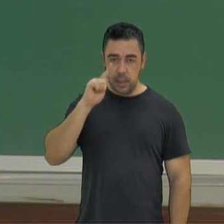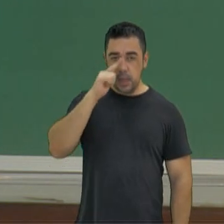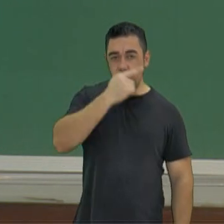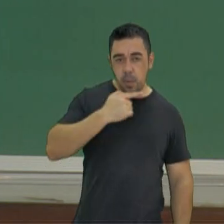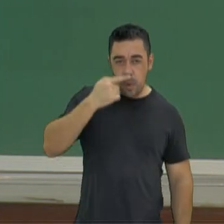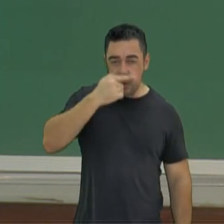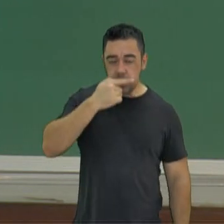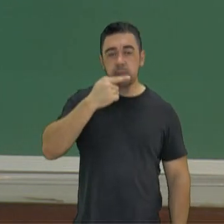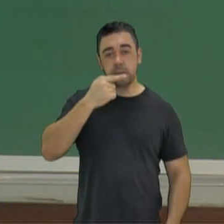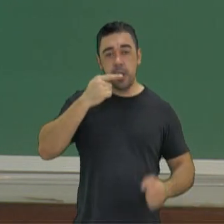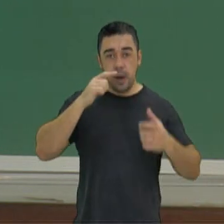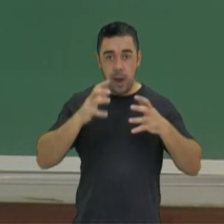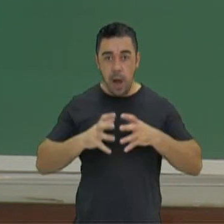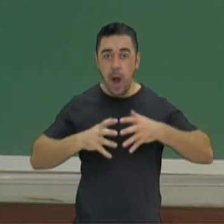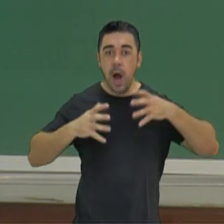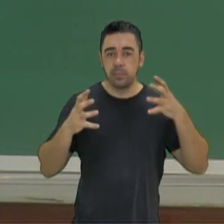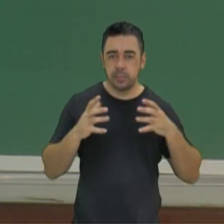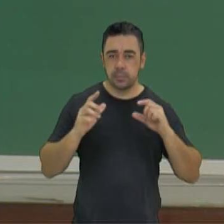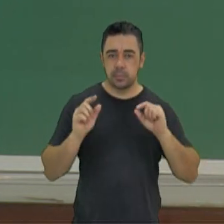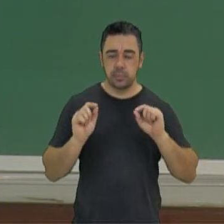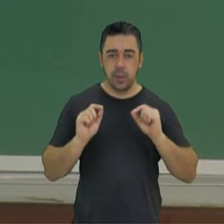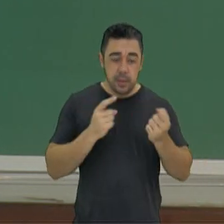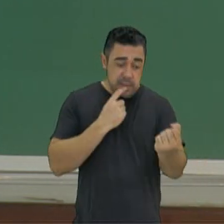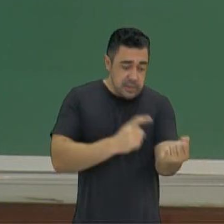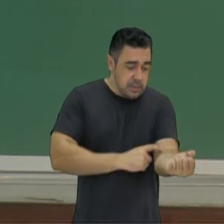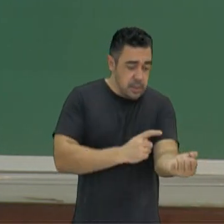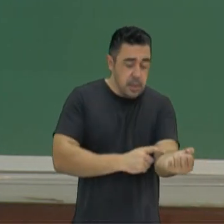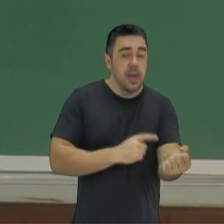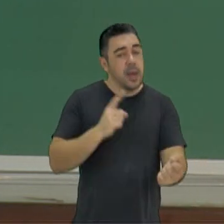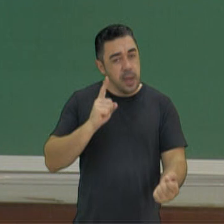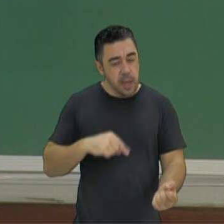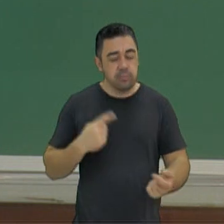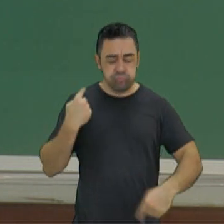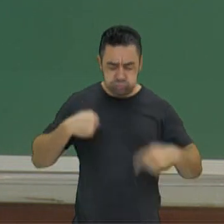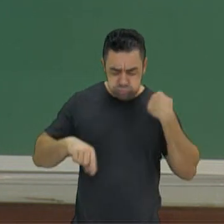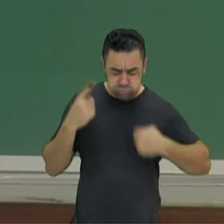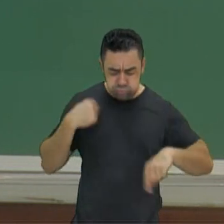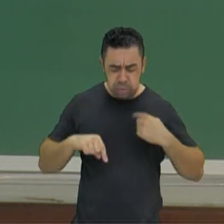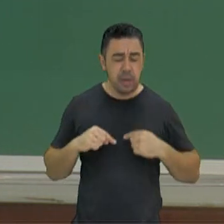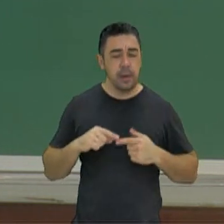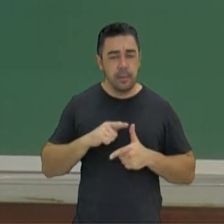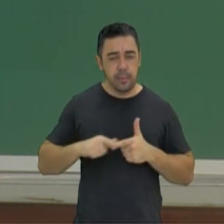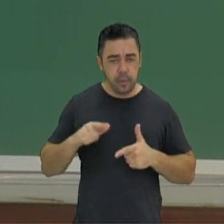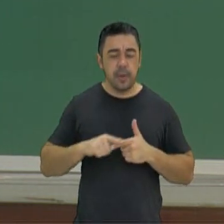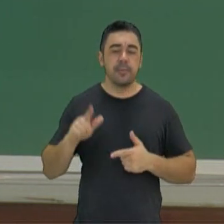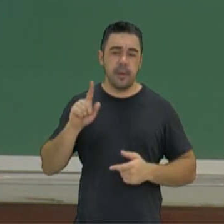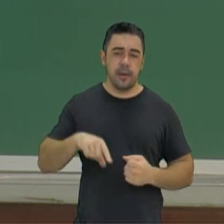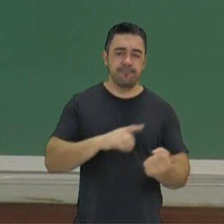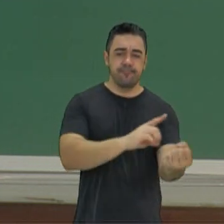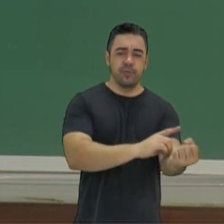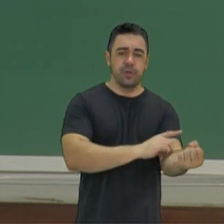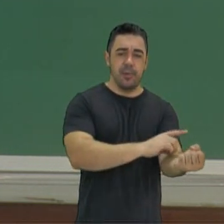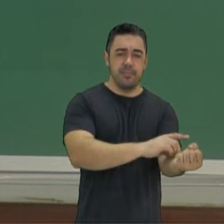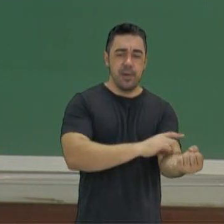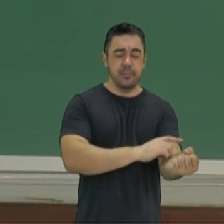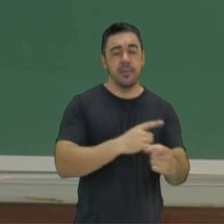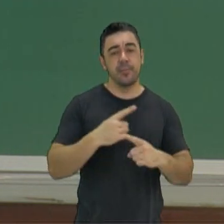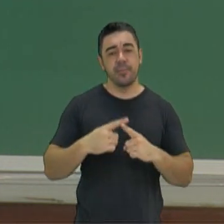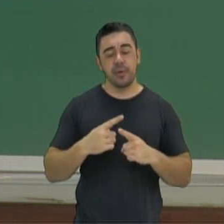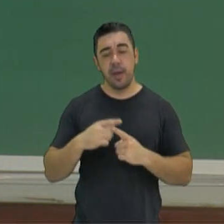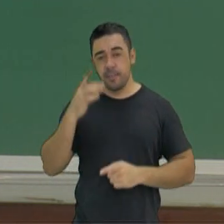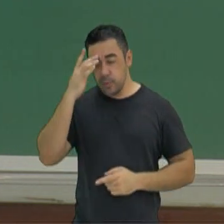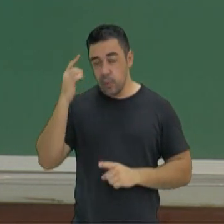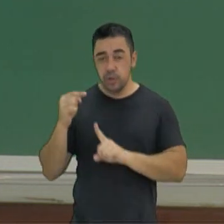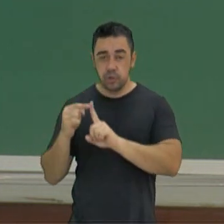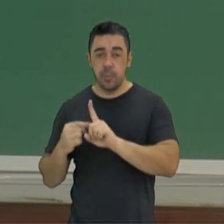vai ser entendida como o diabetes. Então, ela pode ocorrer no diabetes tipo 1, quando o indivíduo é insulino dependente, ou